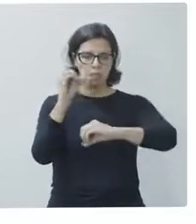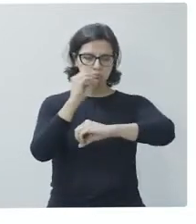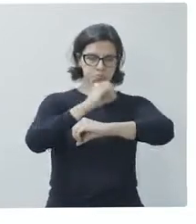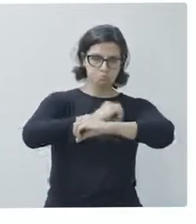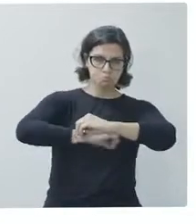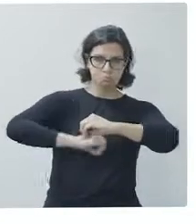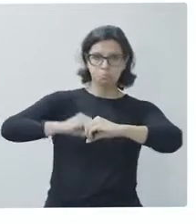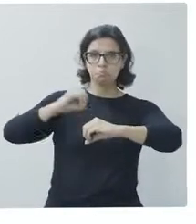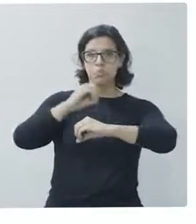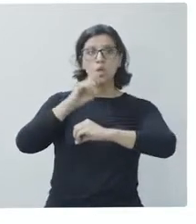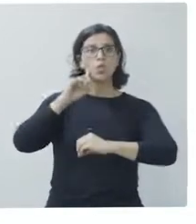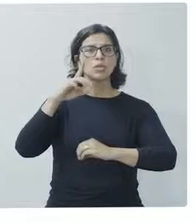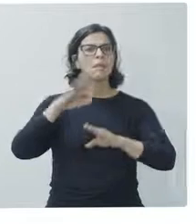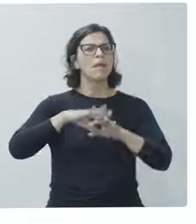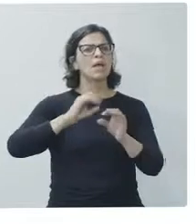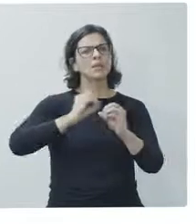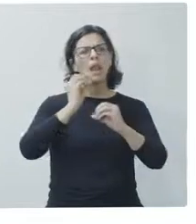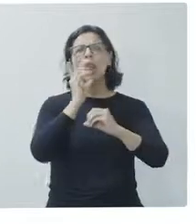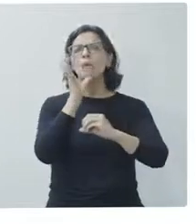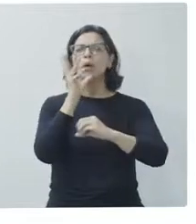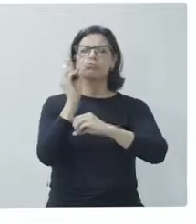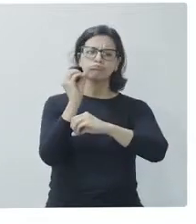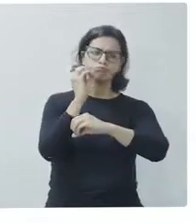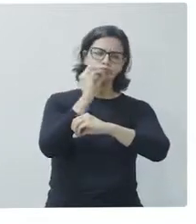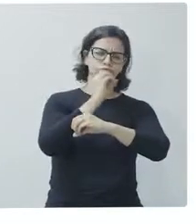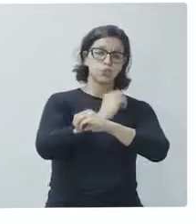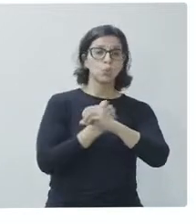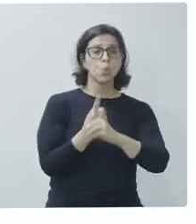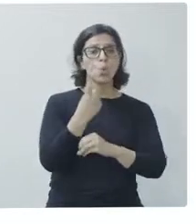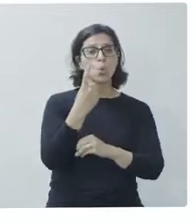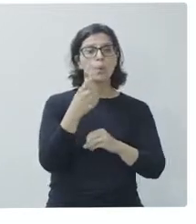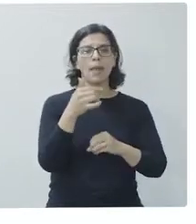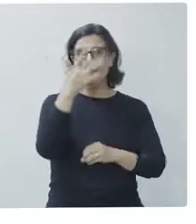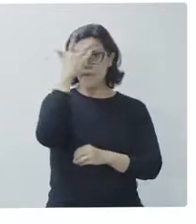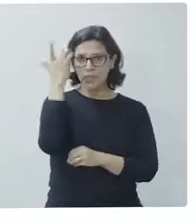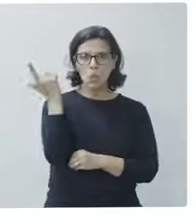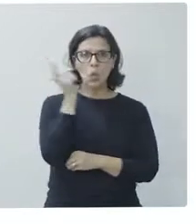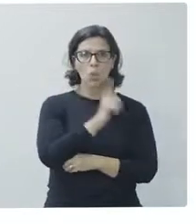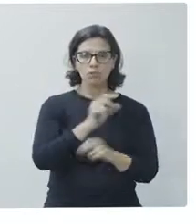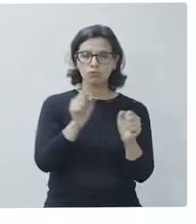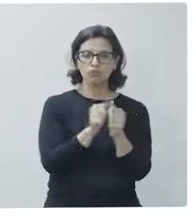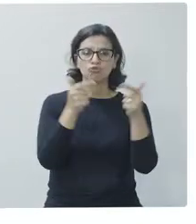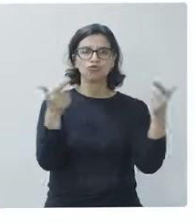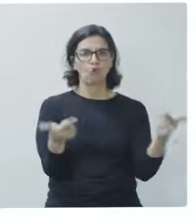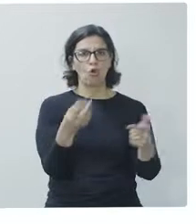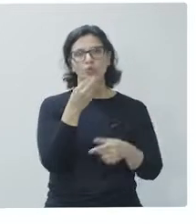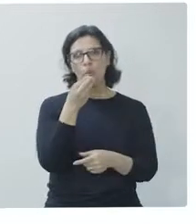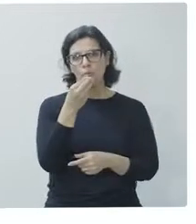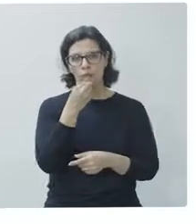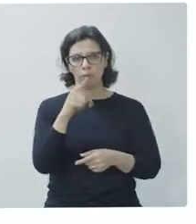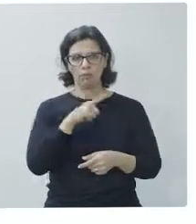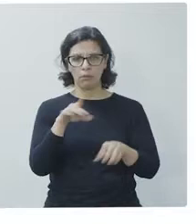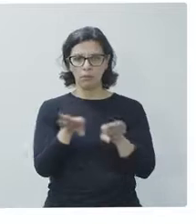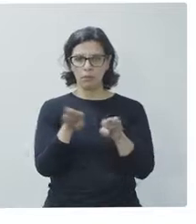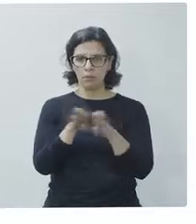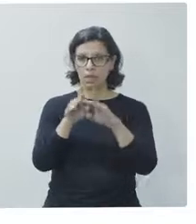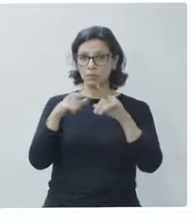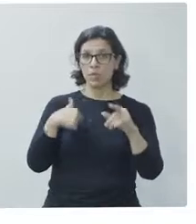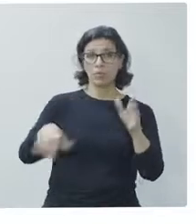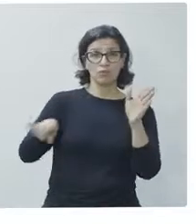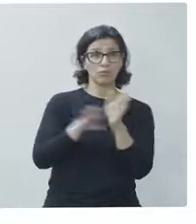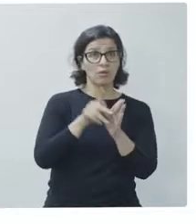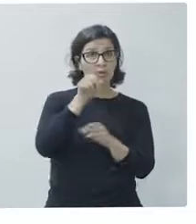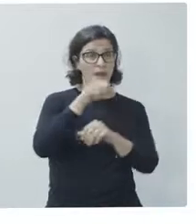sol do dia mais longo do ano, um único infeliz recebia a oportunidade de competir para